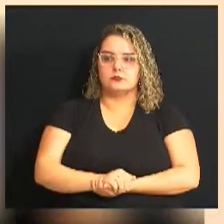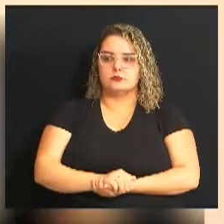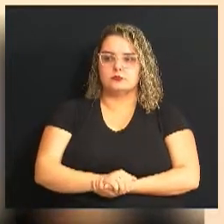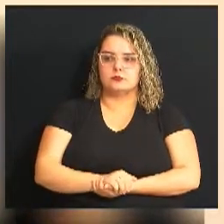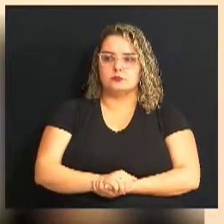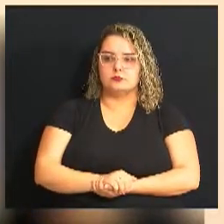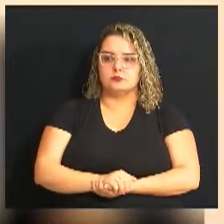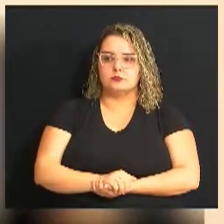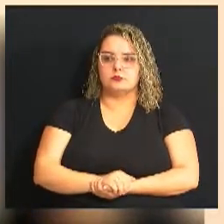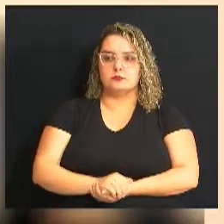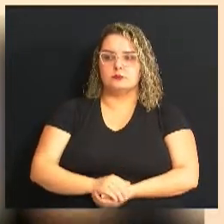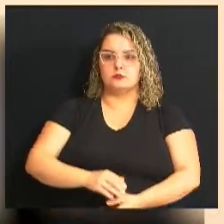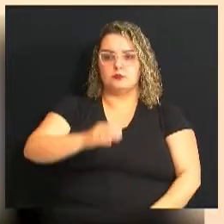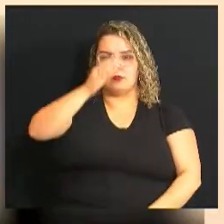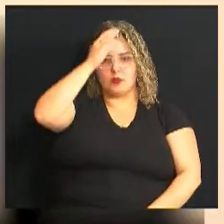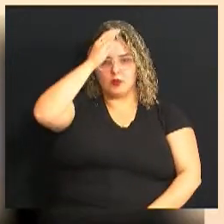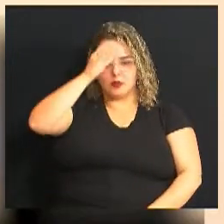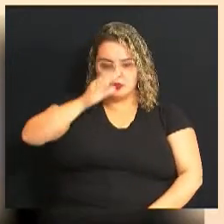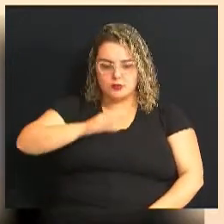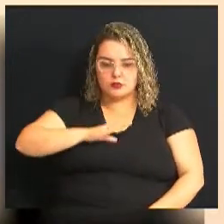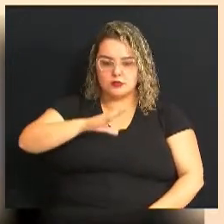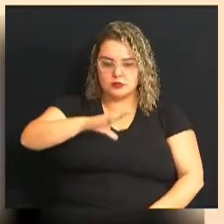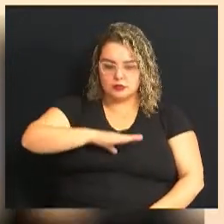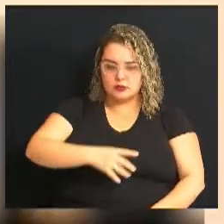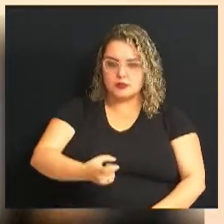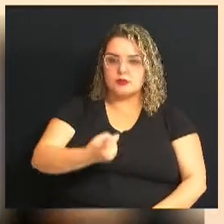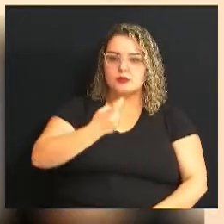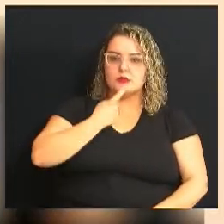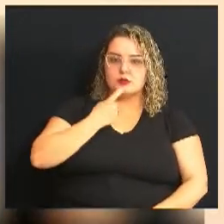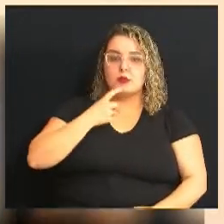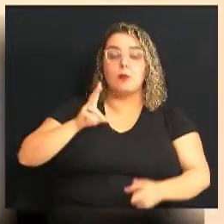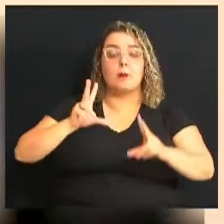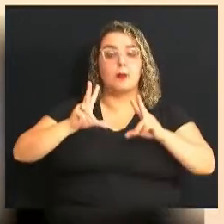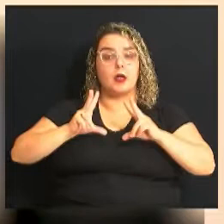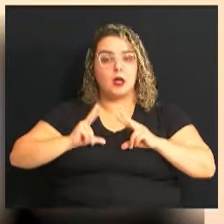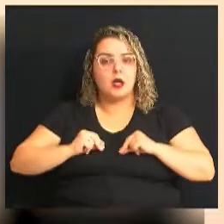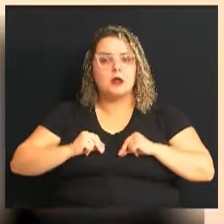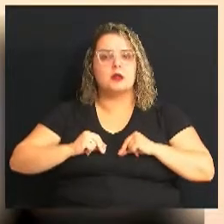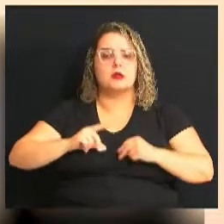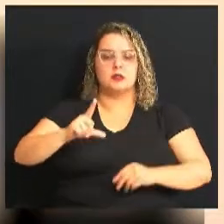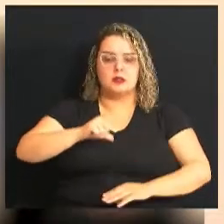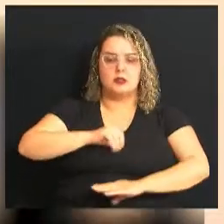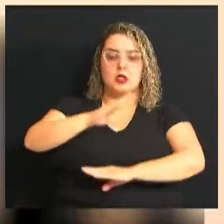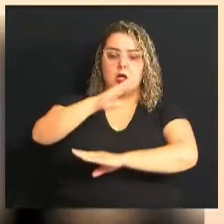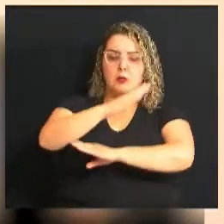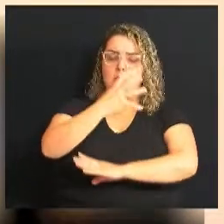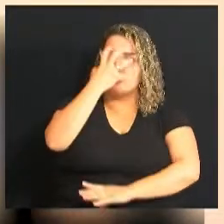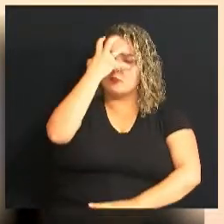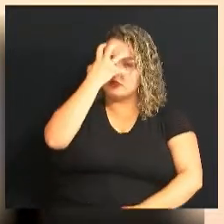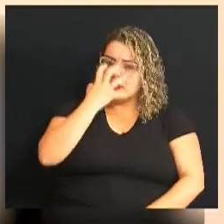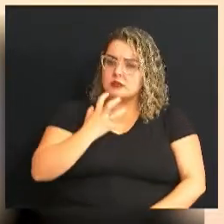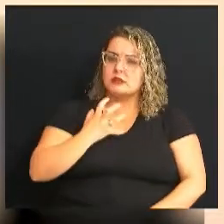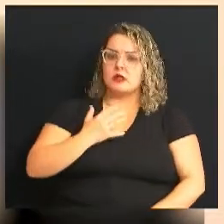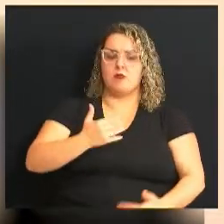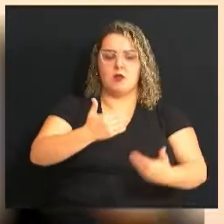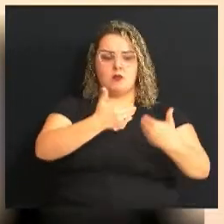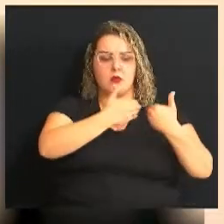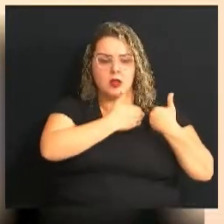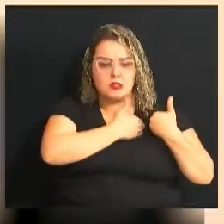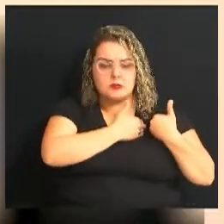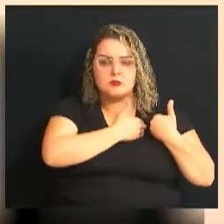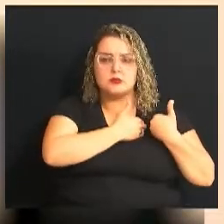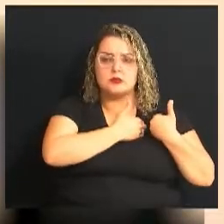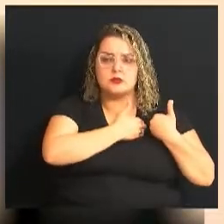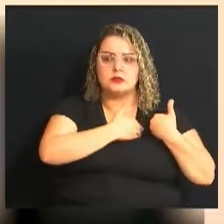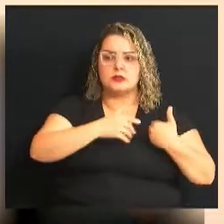Os munícipes e essa cidade merecem ter uma Câmara séria, responsável, que